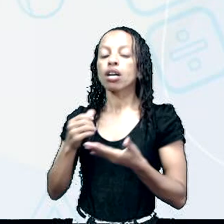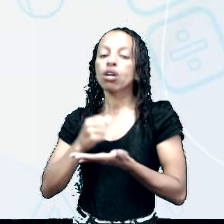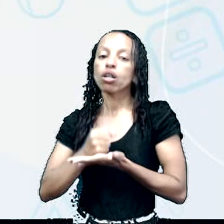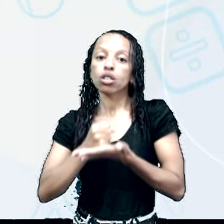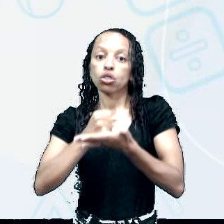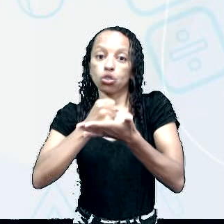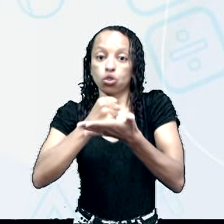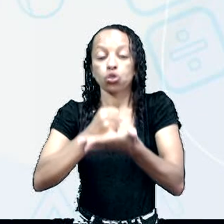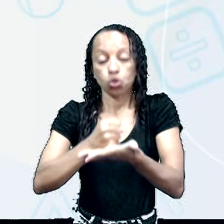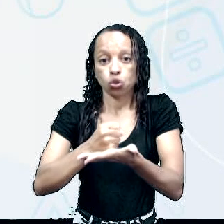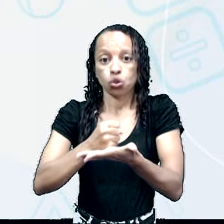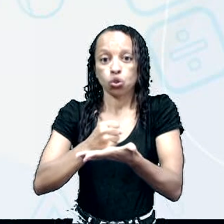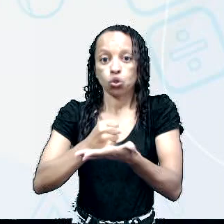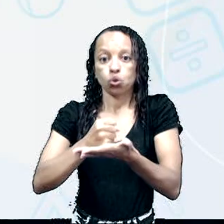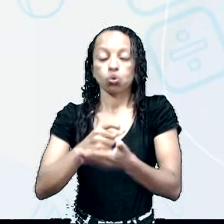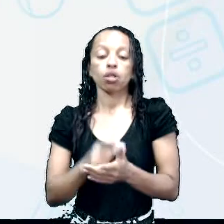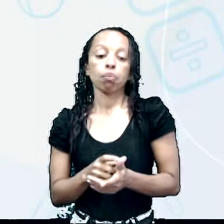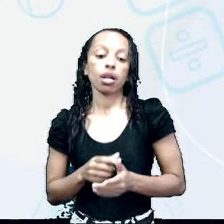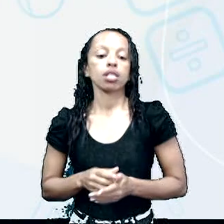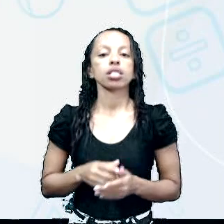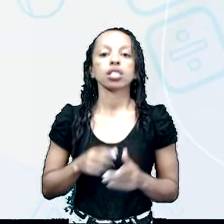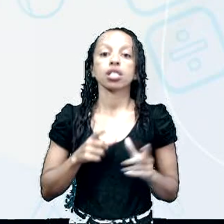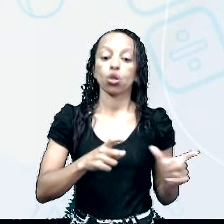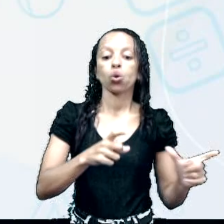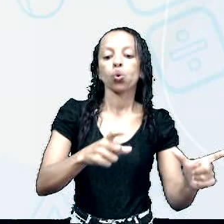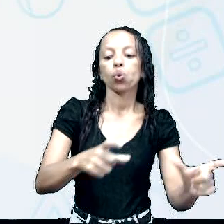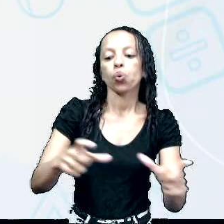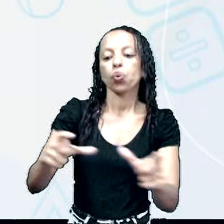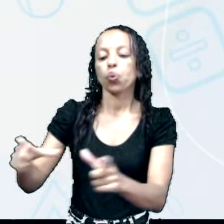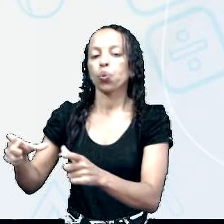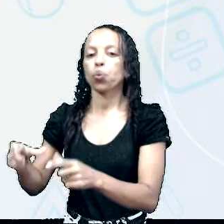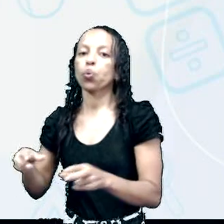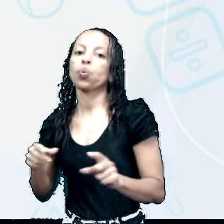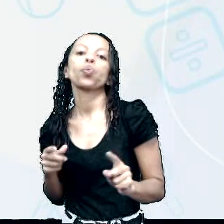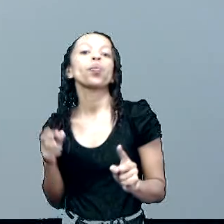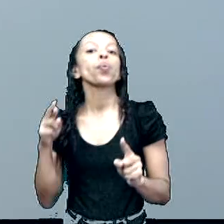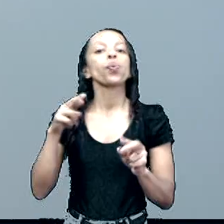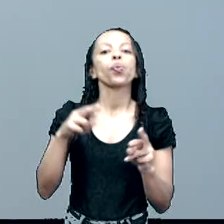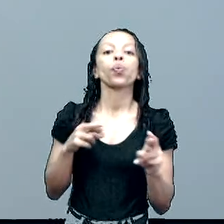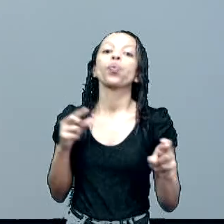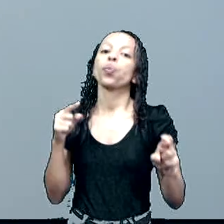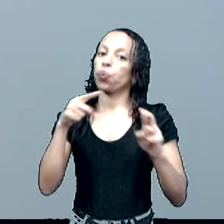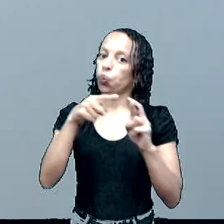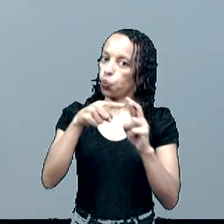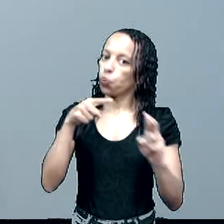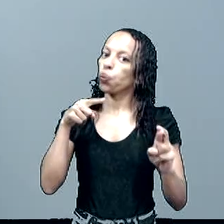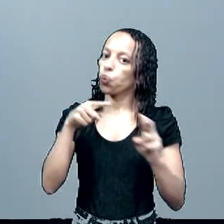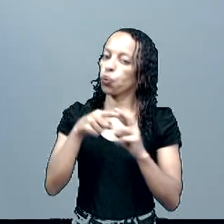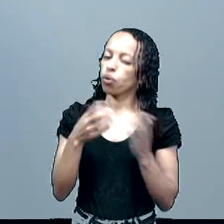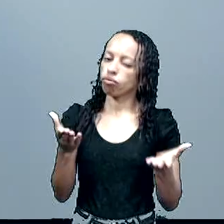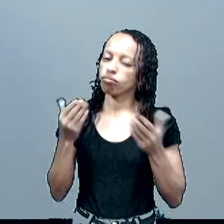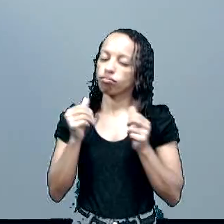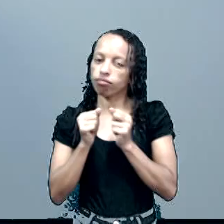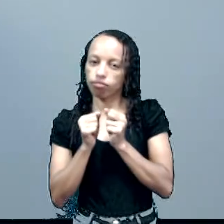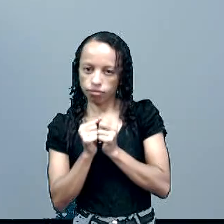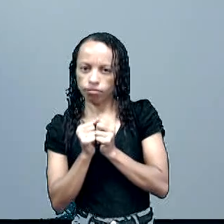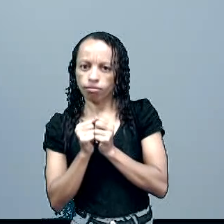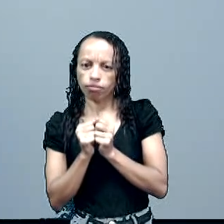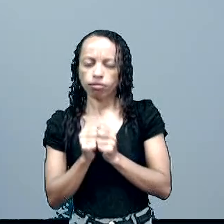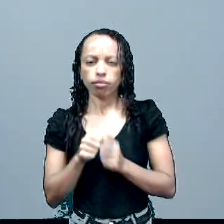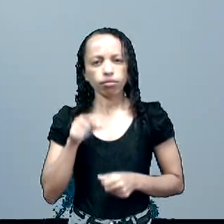auxiliar nos recursos a de localização servindo como ponto de referência agora vem aqui comigo alguma vez